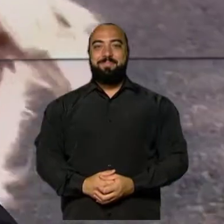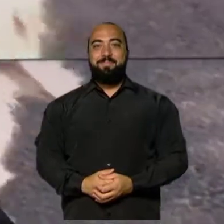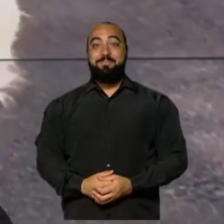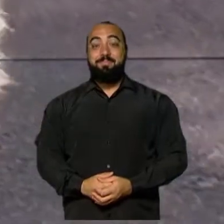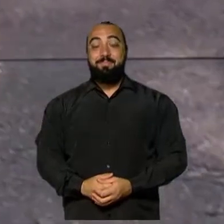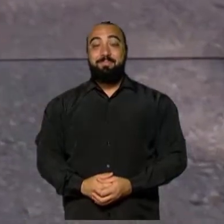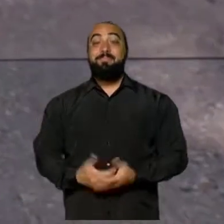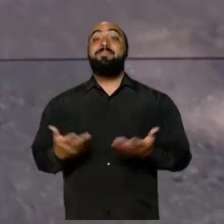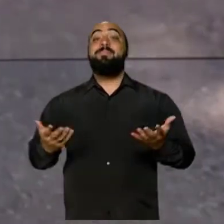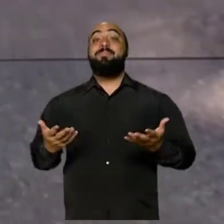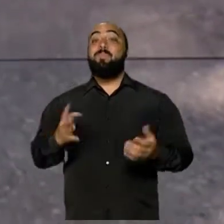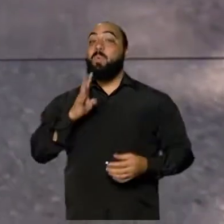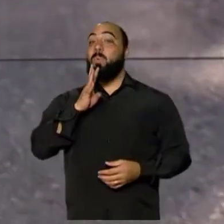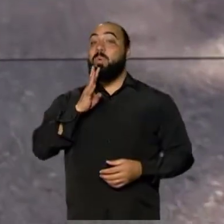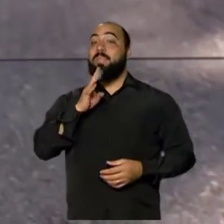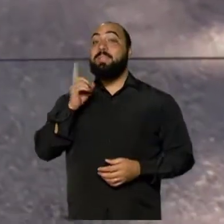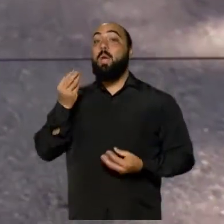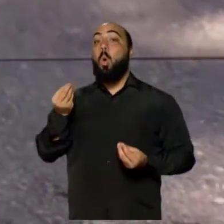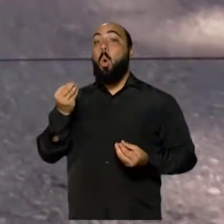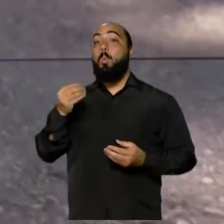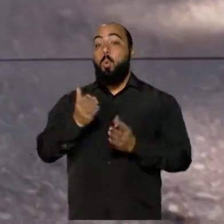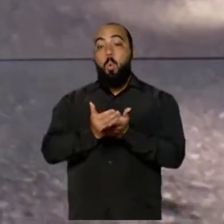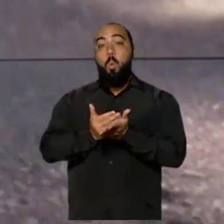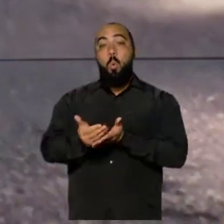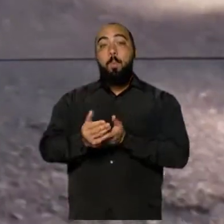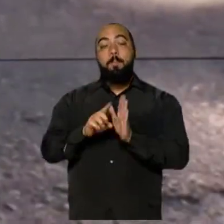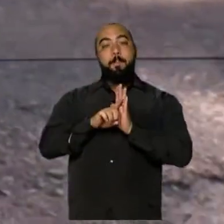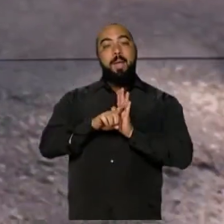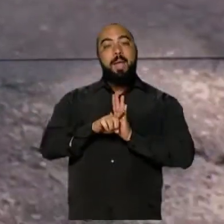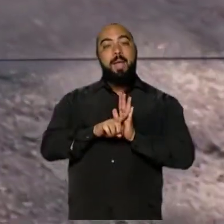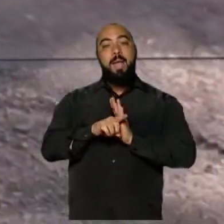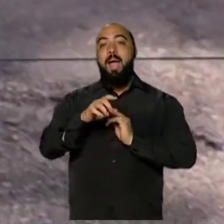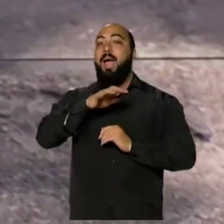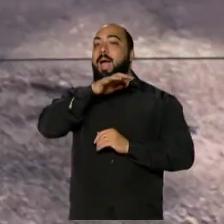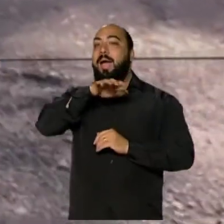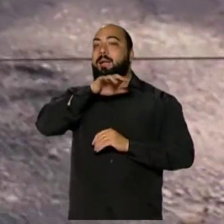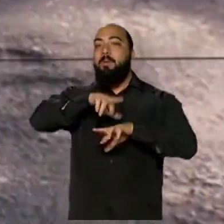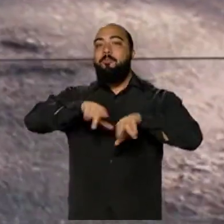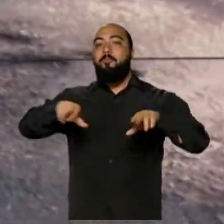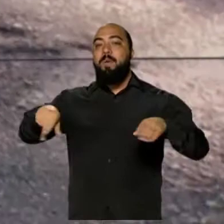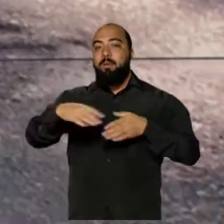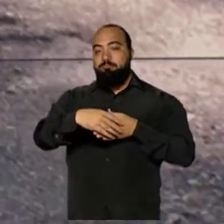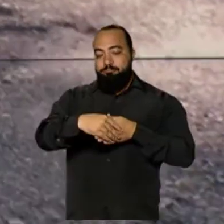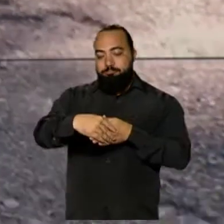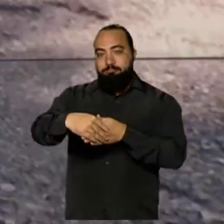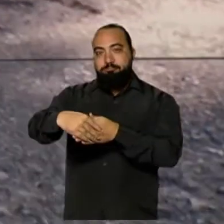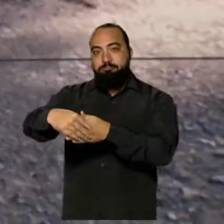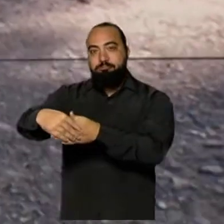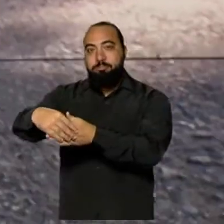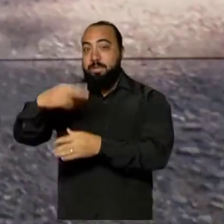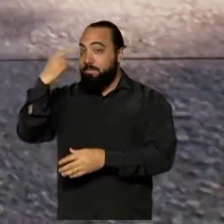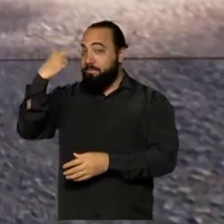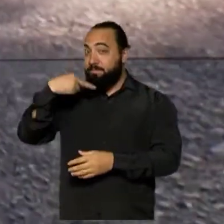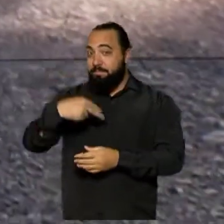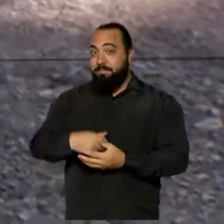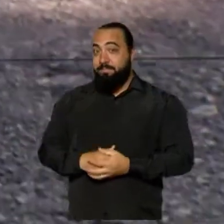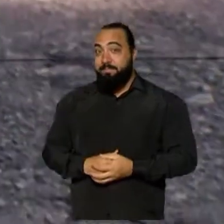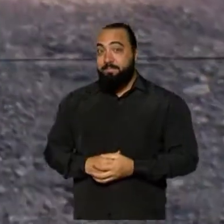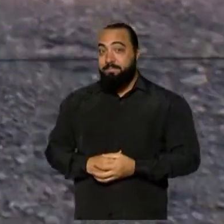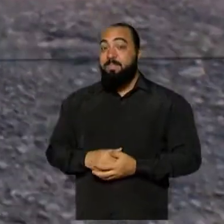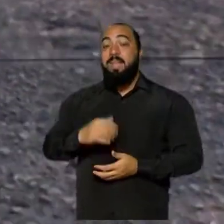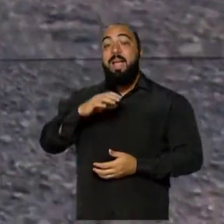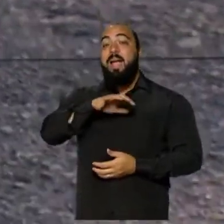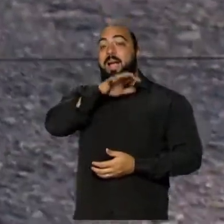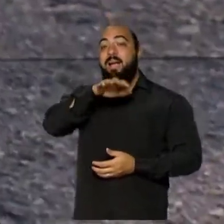E agora, vamos conhecer como iniciaram as pesquisas com os animais que guiam pessoas com deficiência visual, os